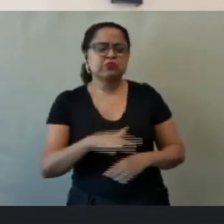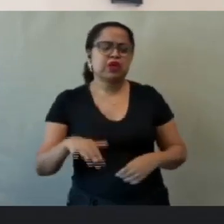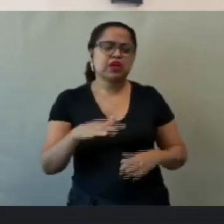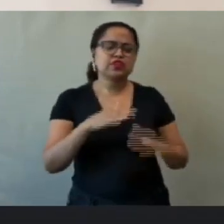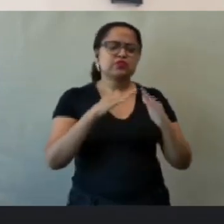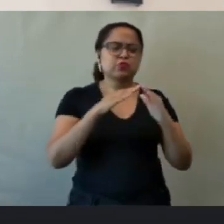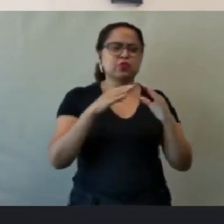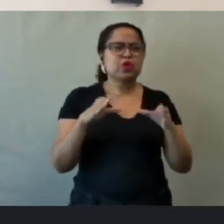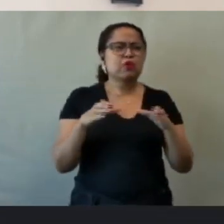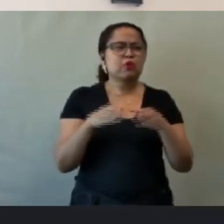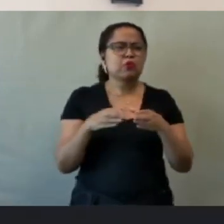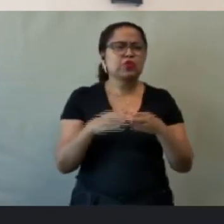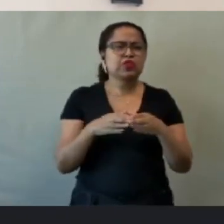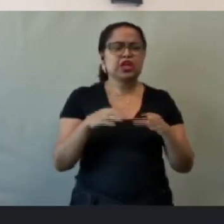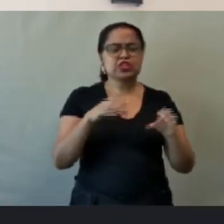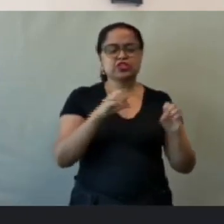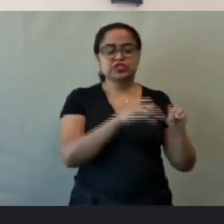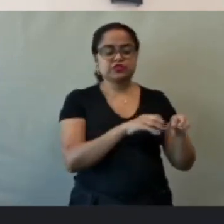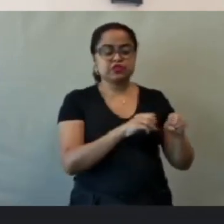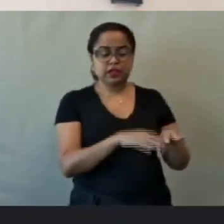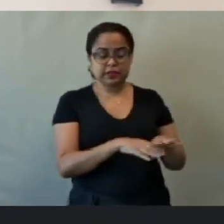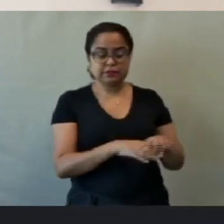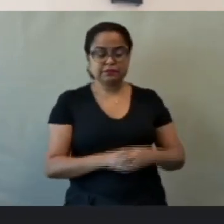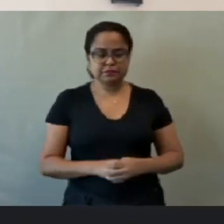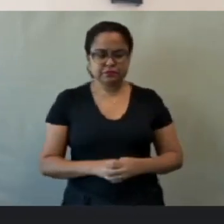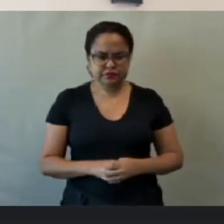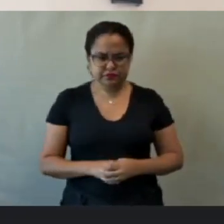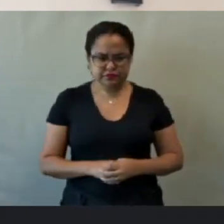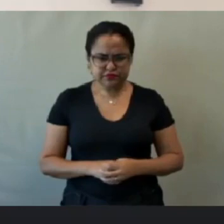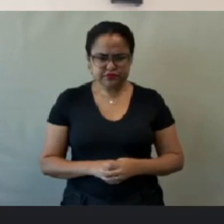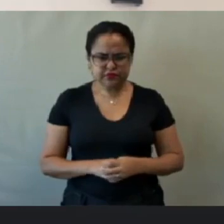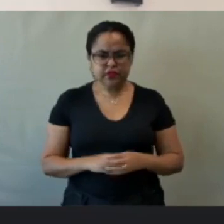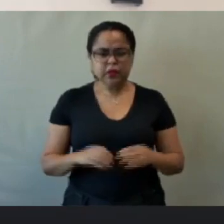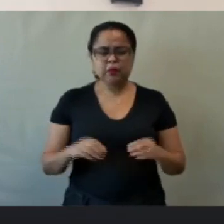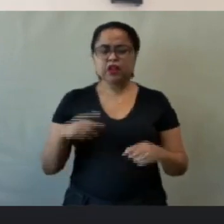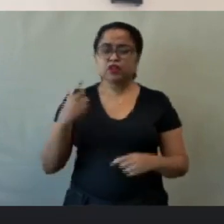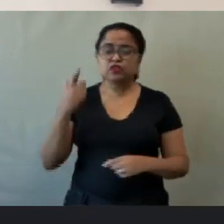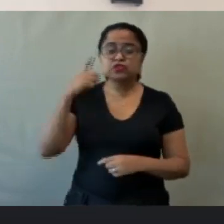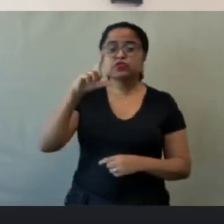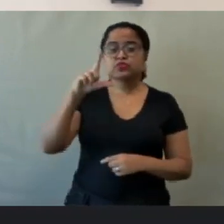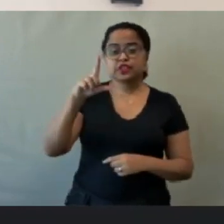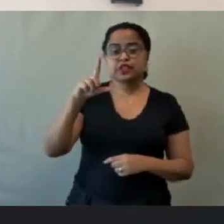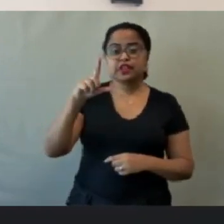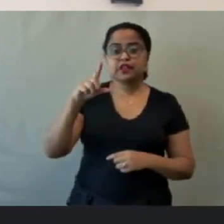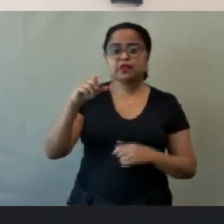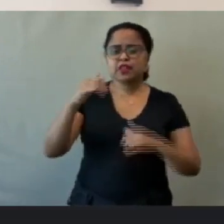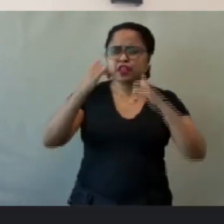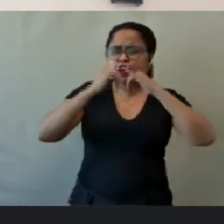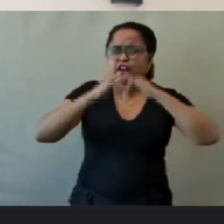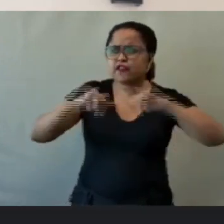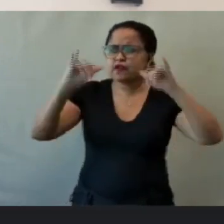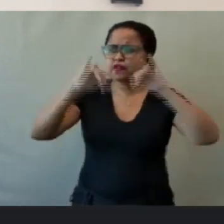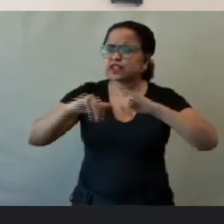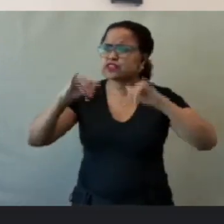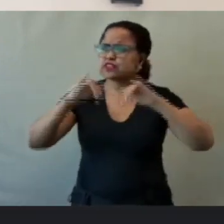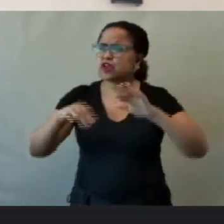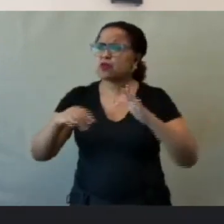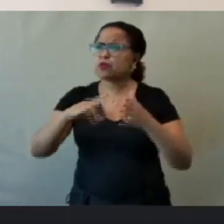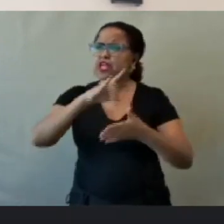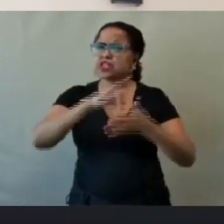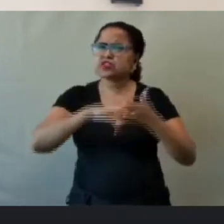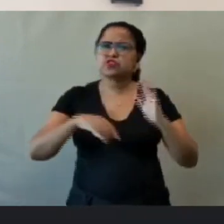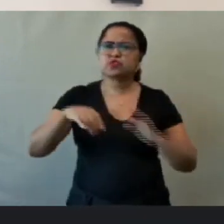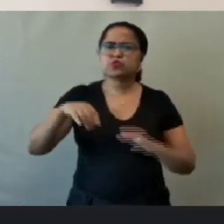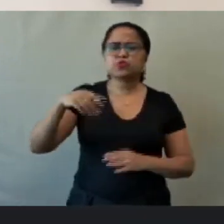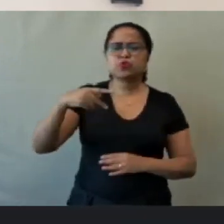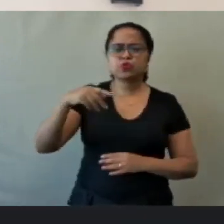os pais, os próprios estudantes do ensino médio, para que a gente consiga dar publicidade para esse documento e consiga